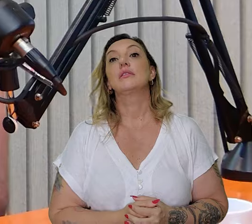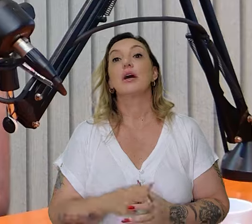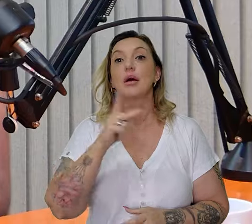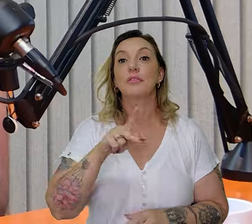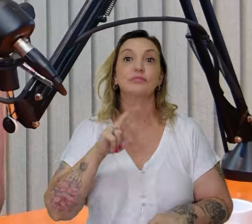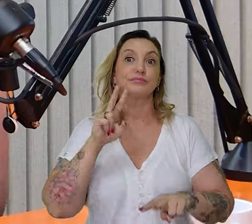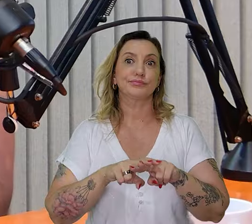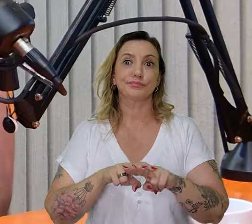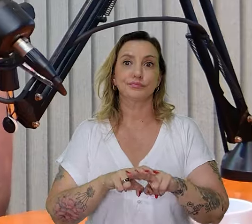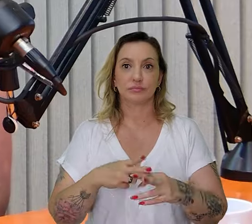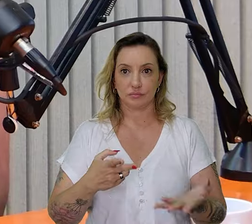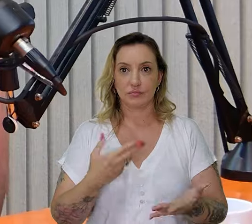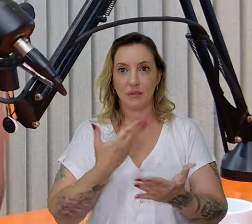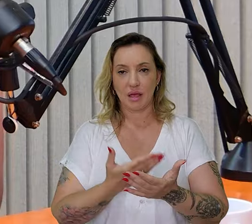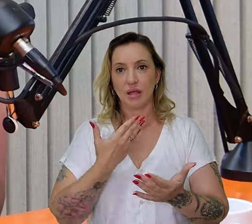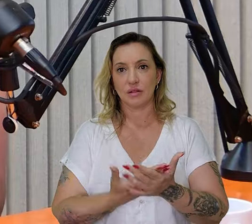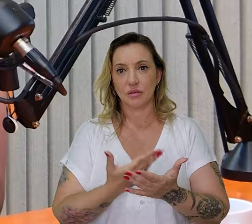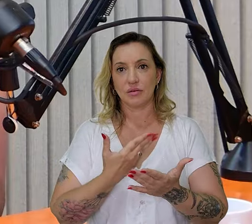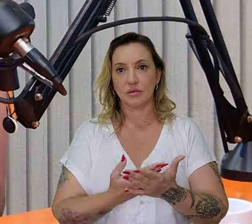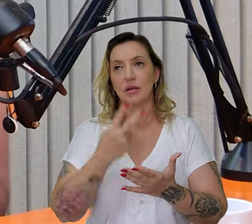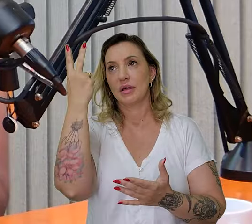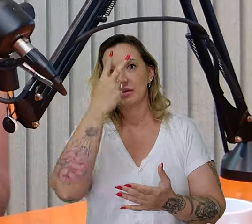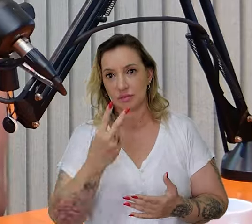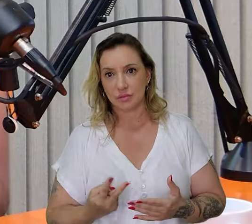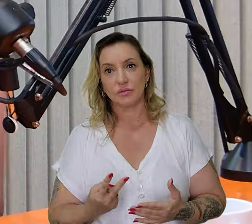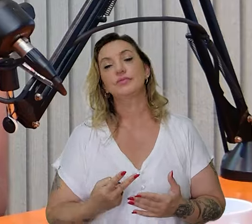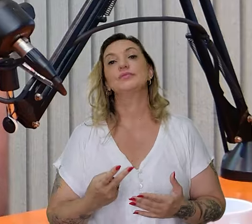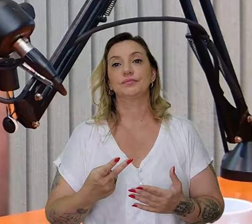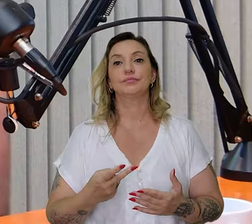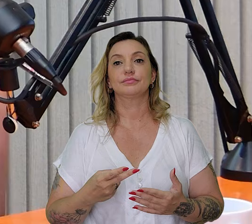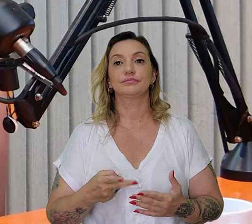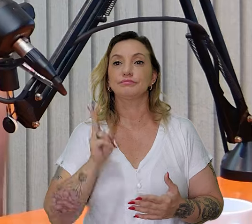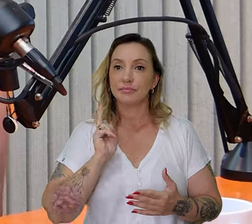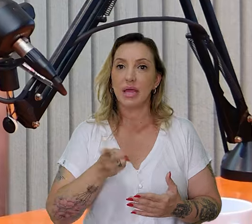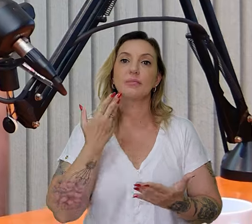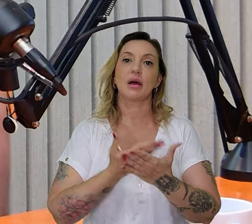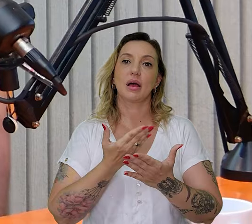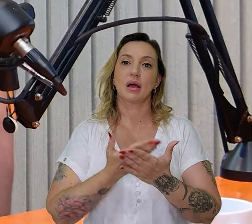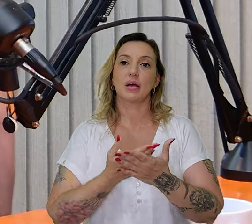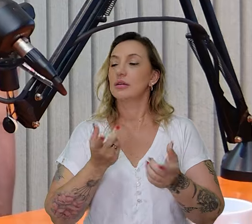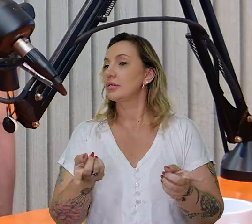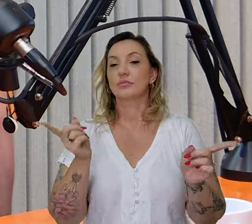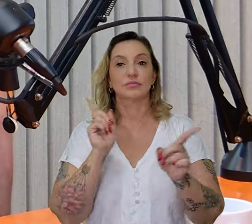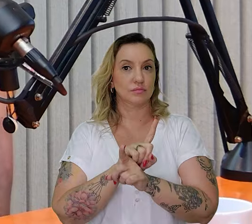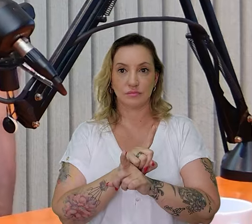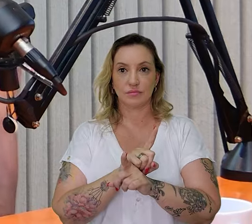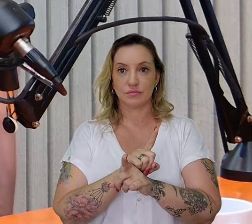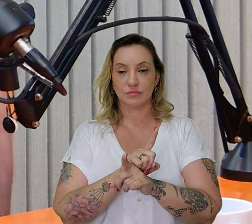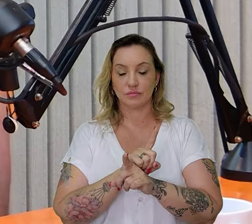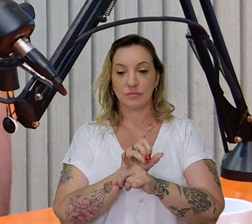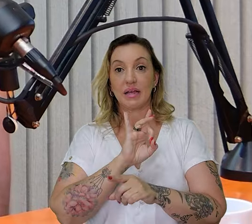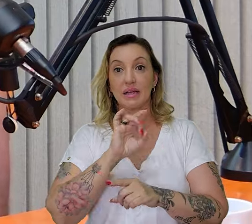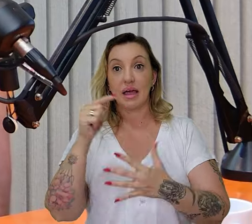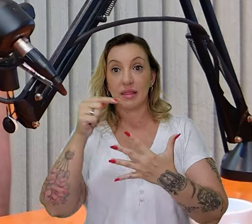aula toda segunda pelo menos ele tem aquela aula a gente inverteu isso então na fsal cada matéria começa e